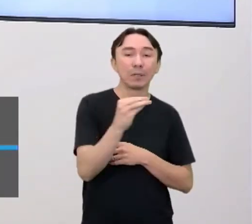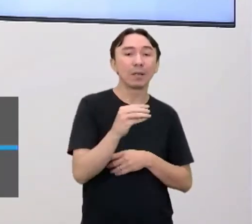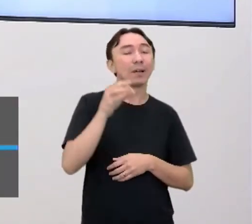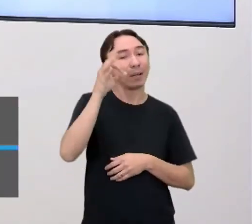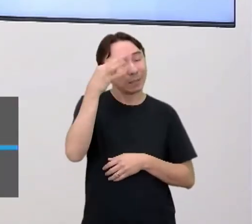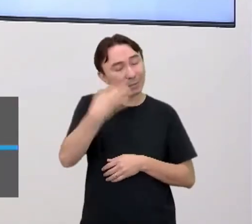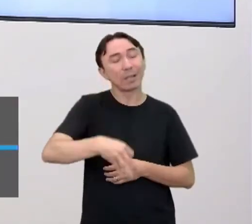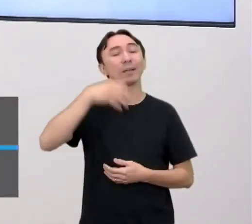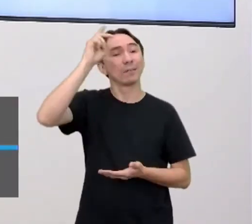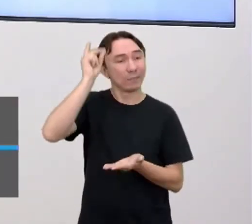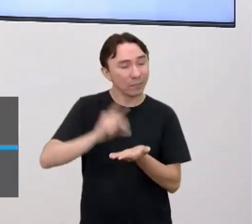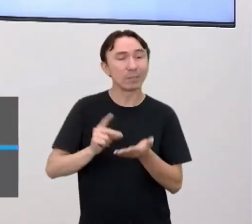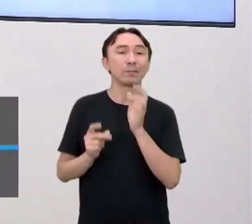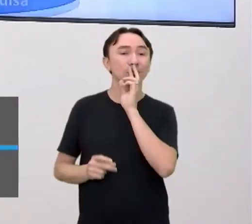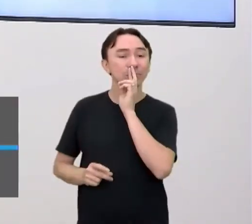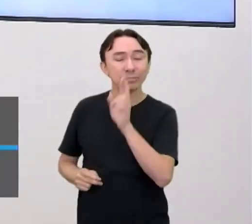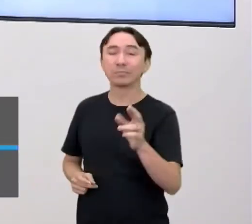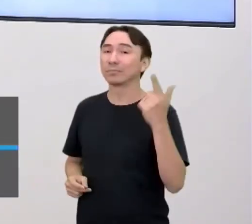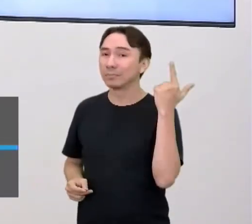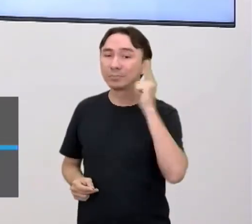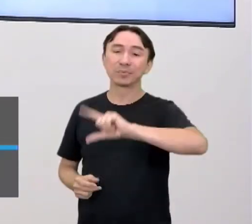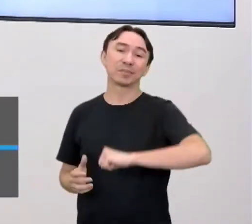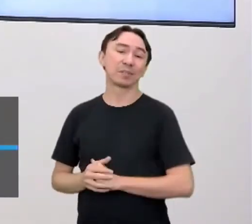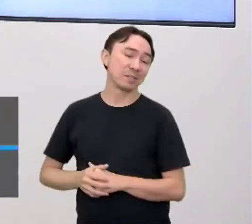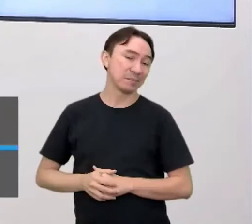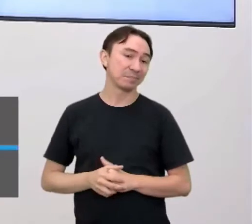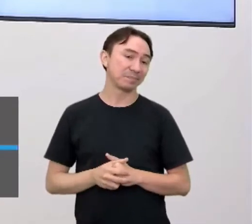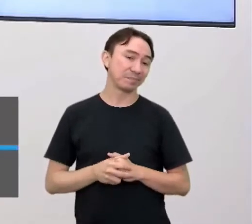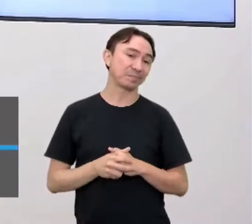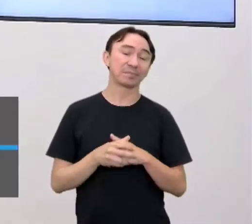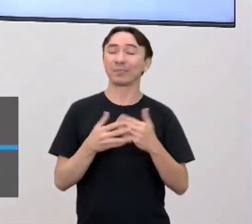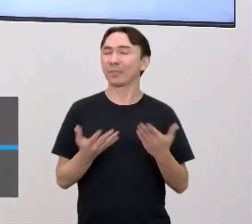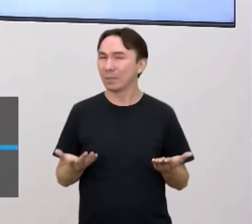ele falou no final, né? Então, como que eu vou